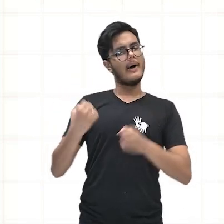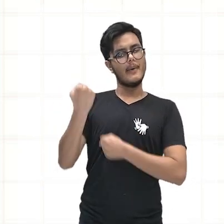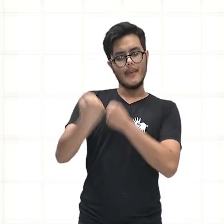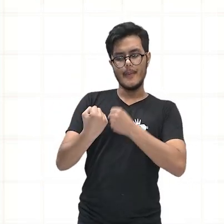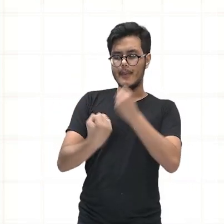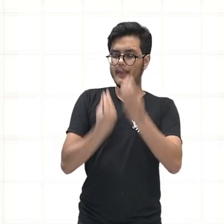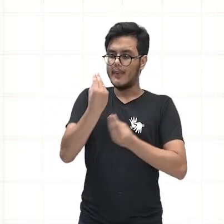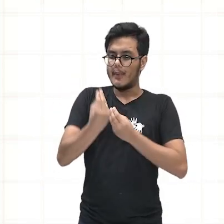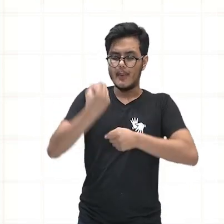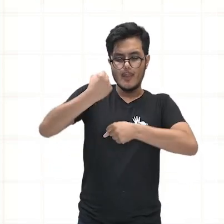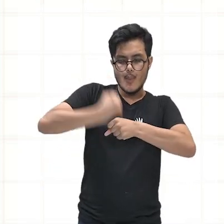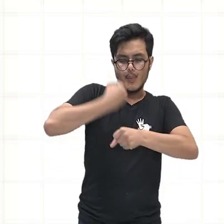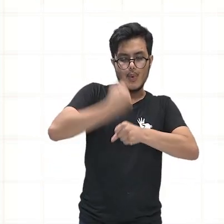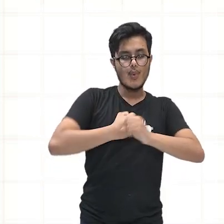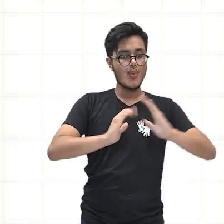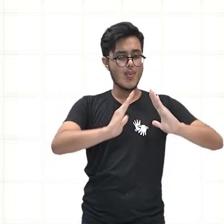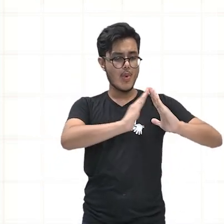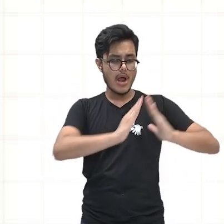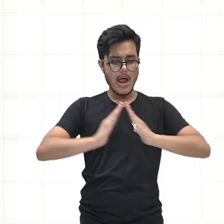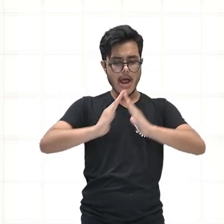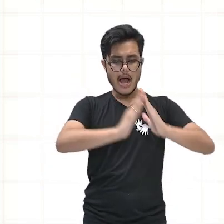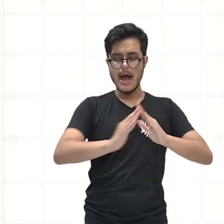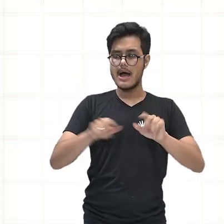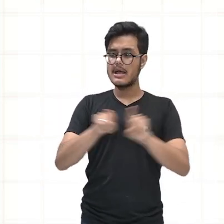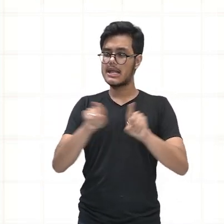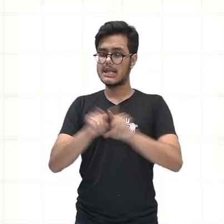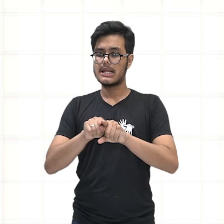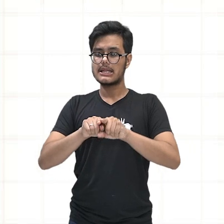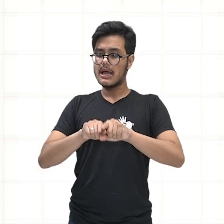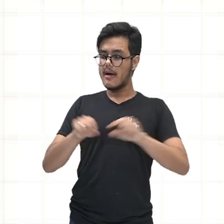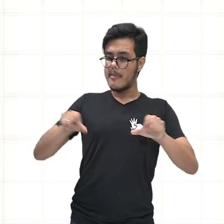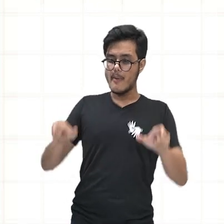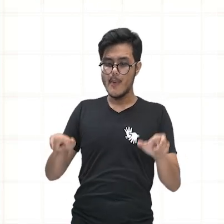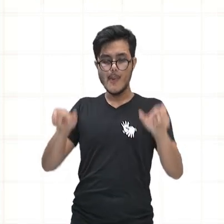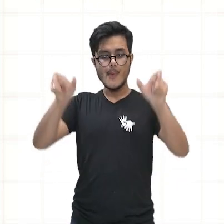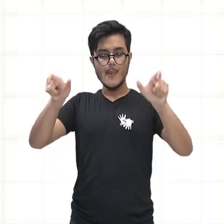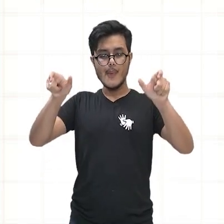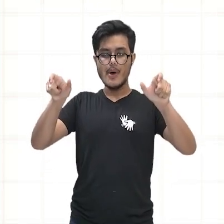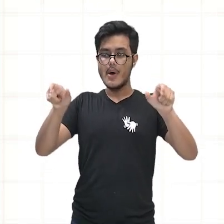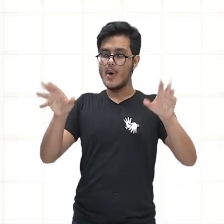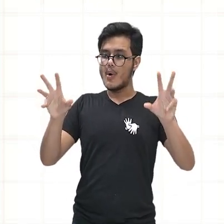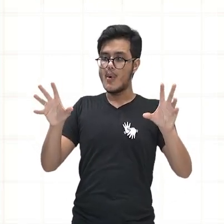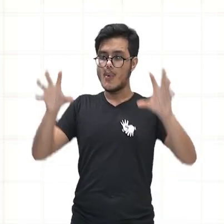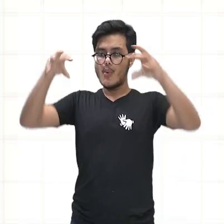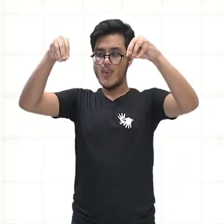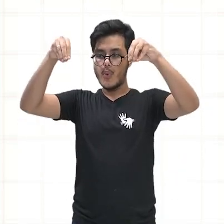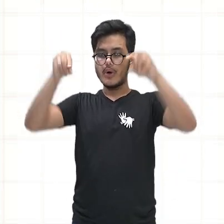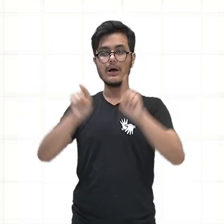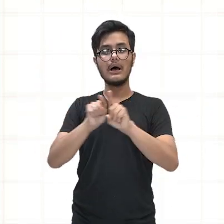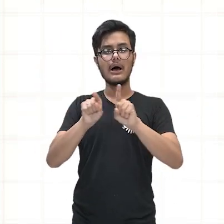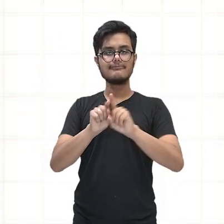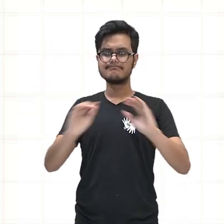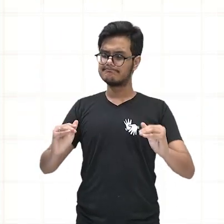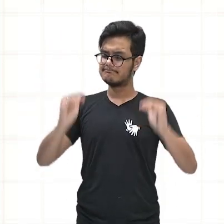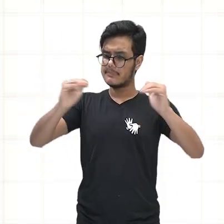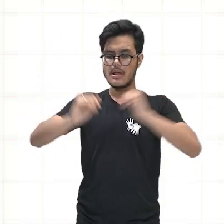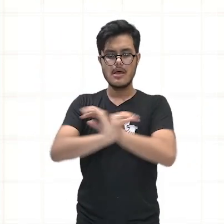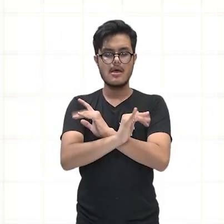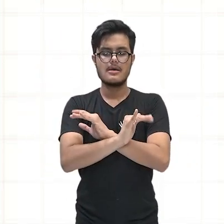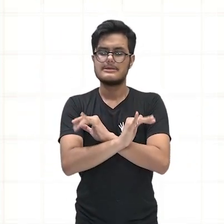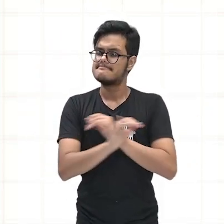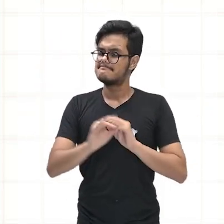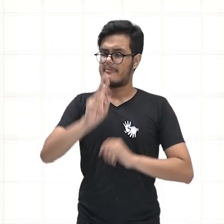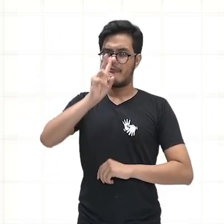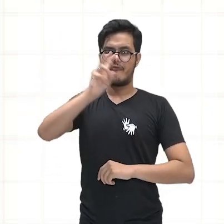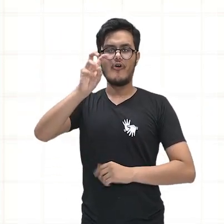Palácios com os etruscos e isso Acabou contribuindo para que a cidade se tornasse cada vez mais